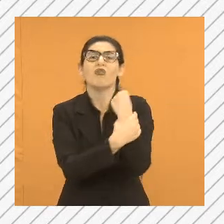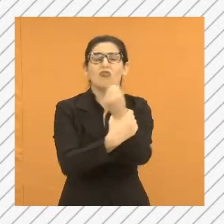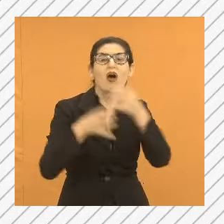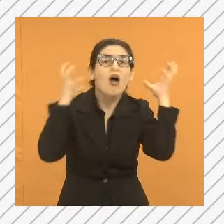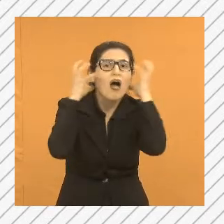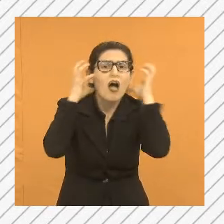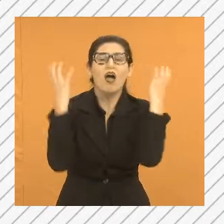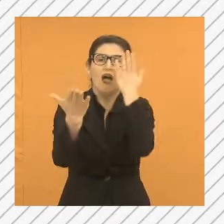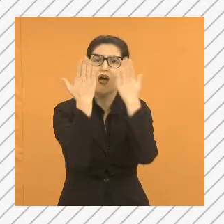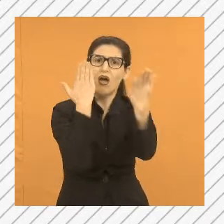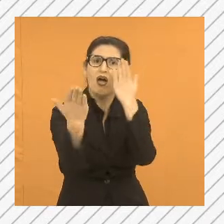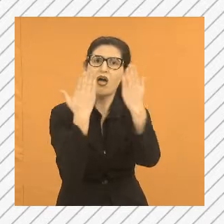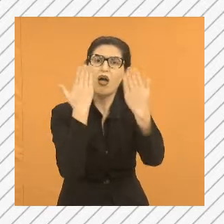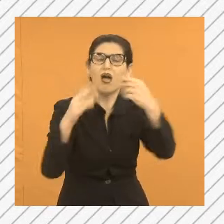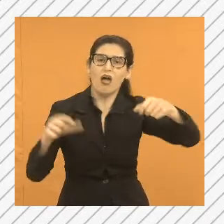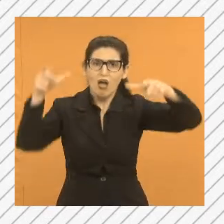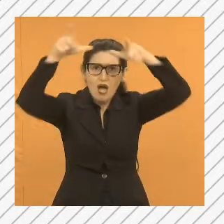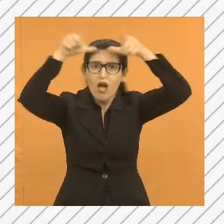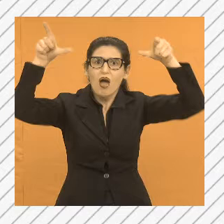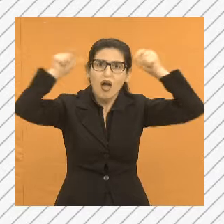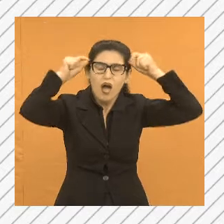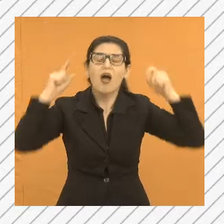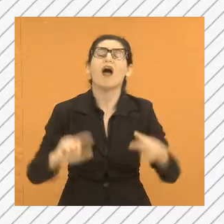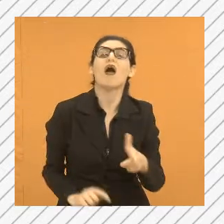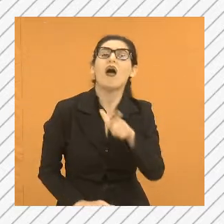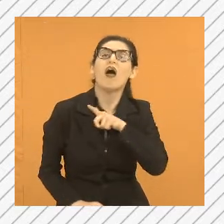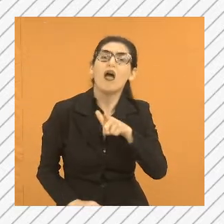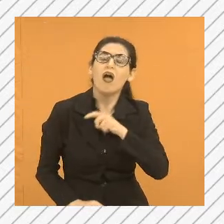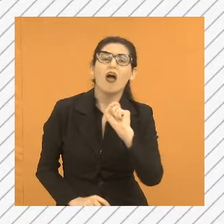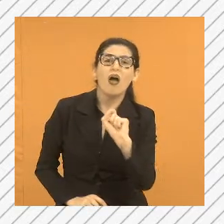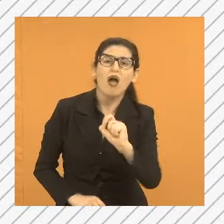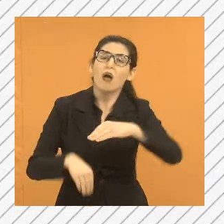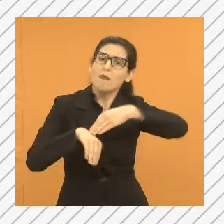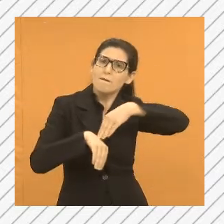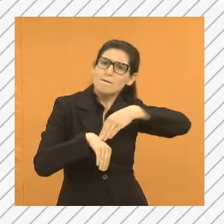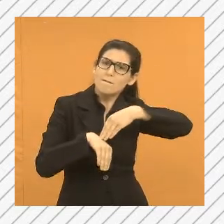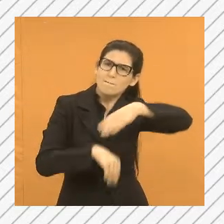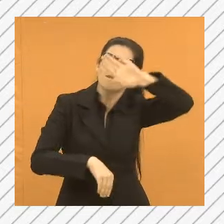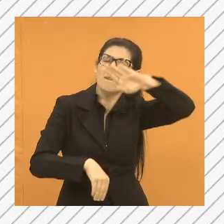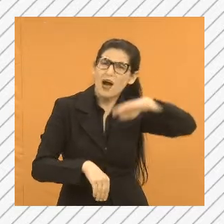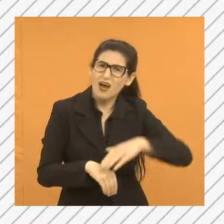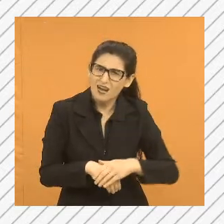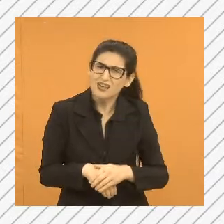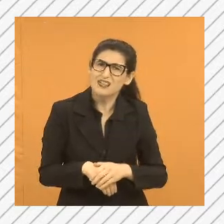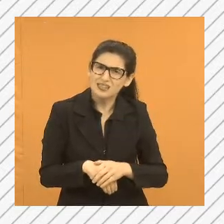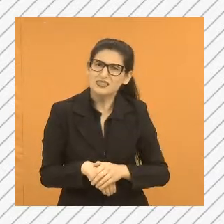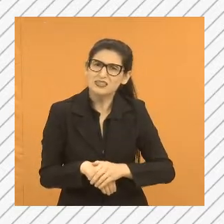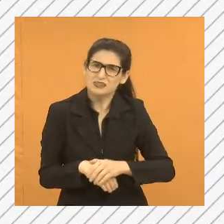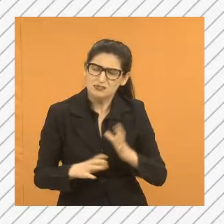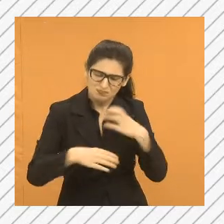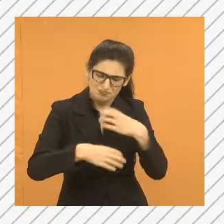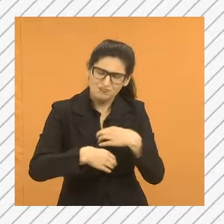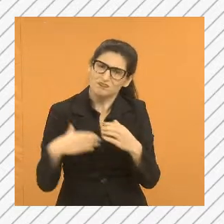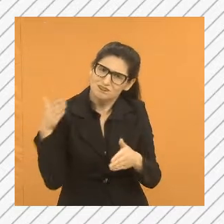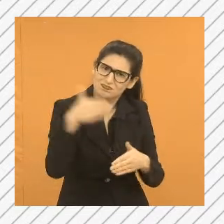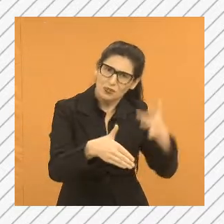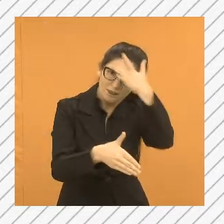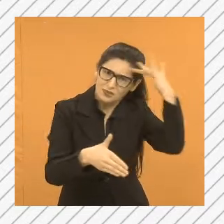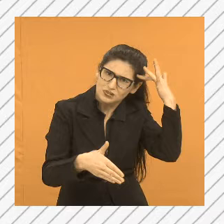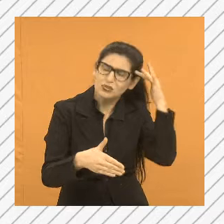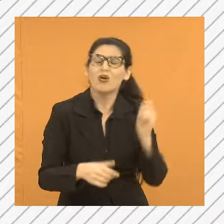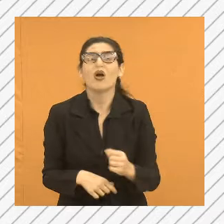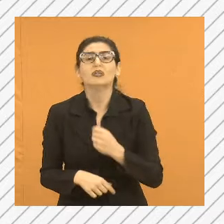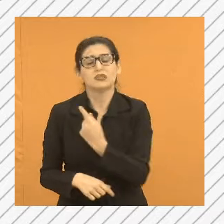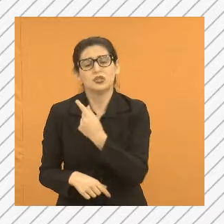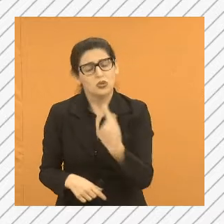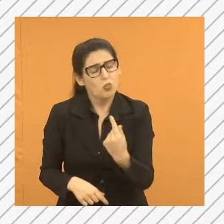fonoaudiologia, psicologia e enfermagem. Tivemos mais do que o dobro de atendimentos, de